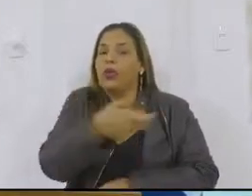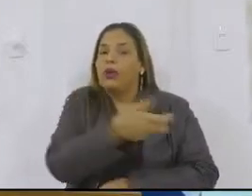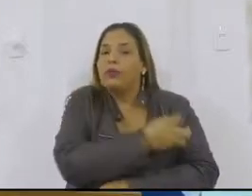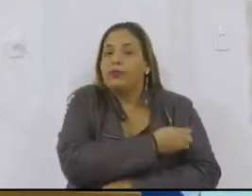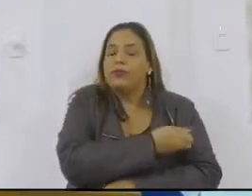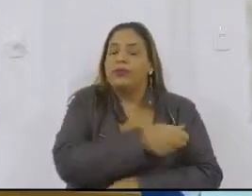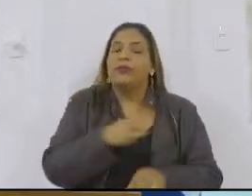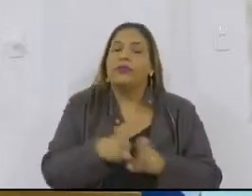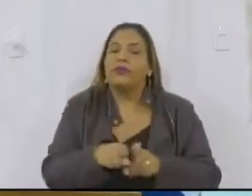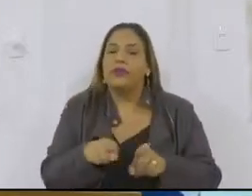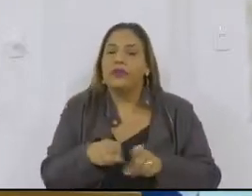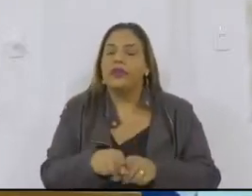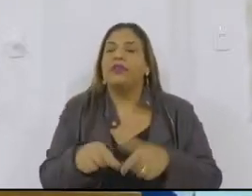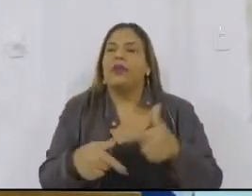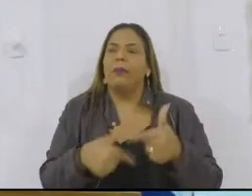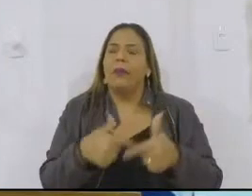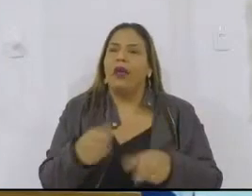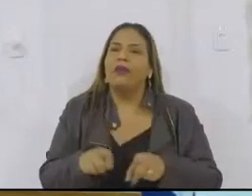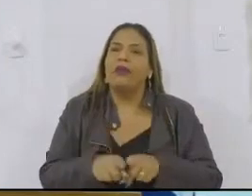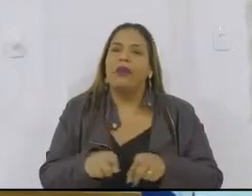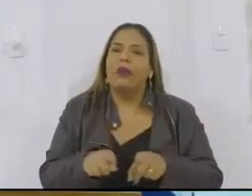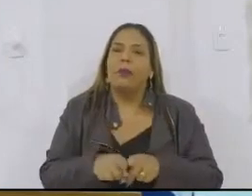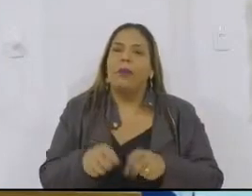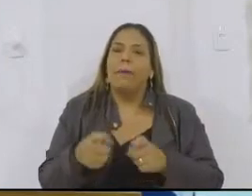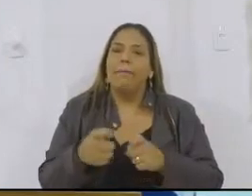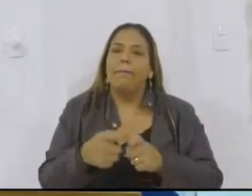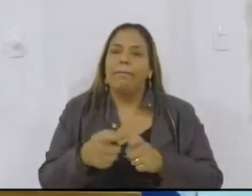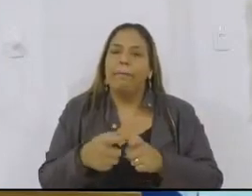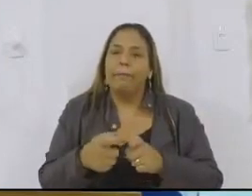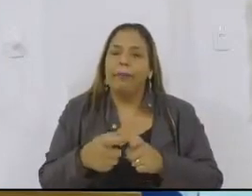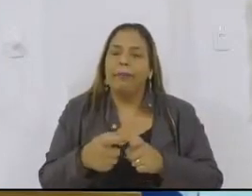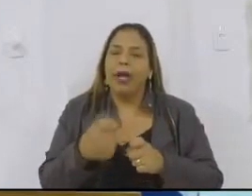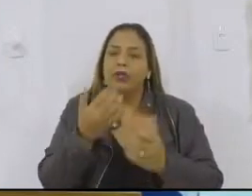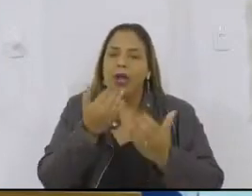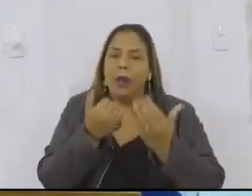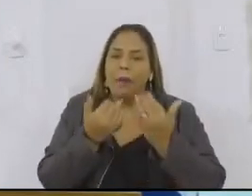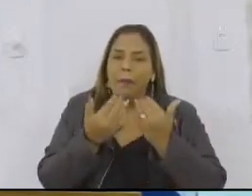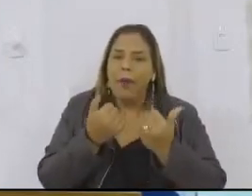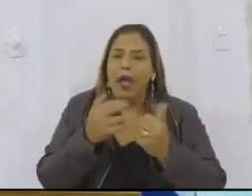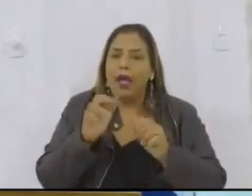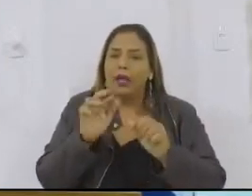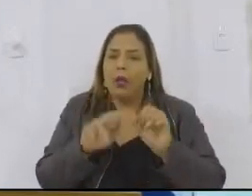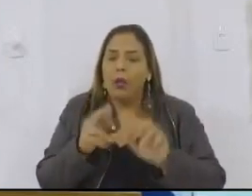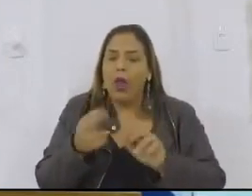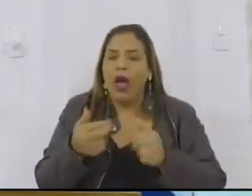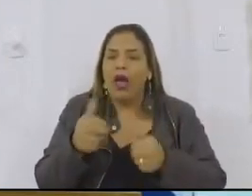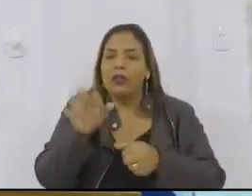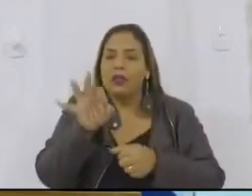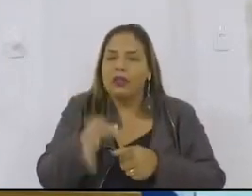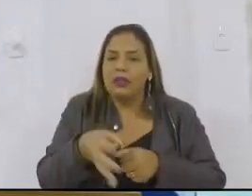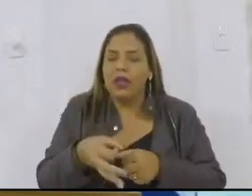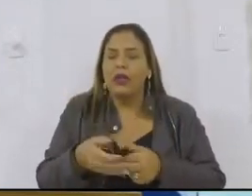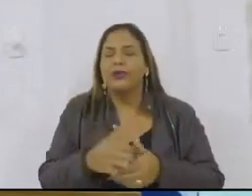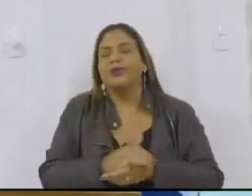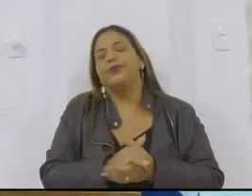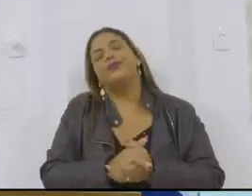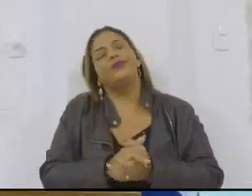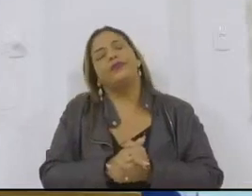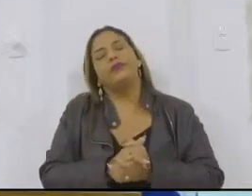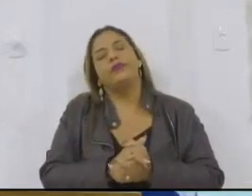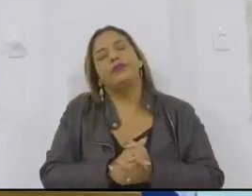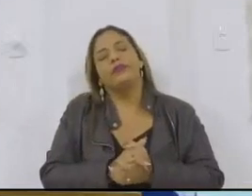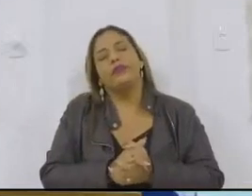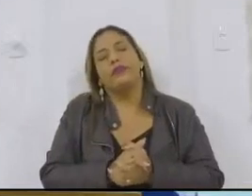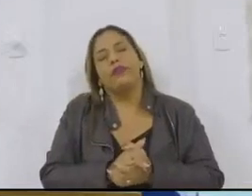ter o serviço de nutricionista à disposição e de odontologia também, e testes de HGT e PA. Então,